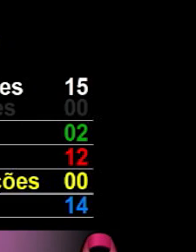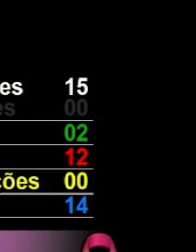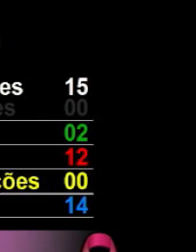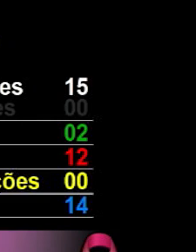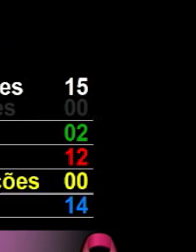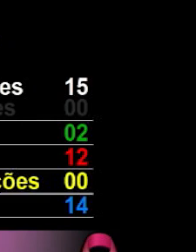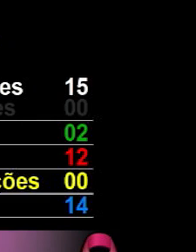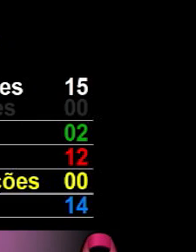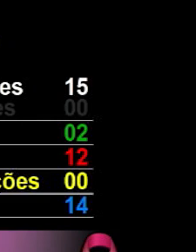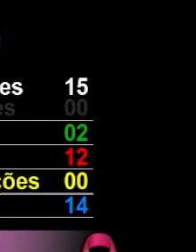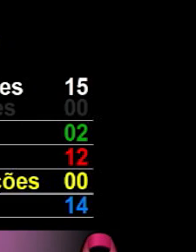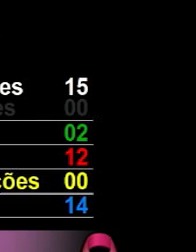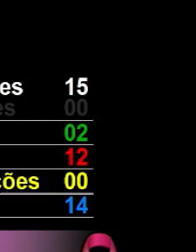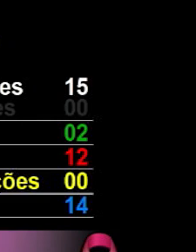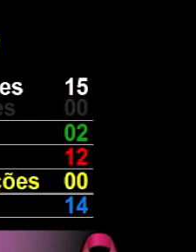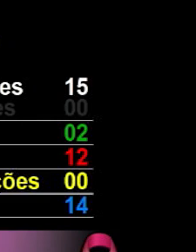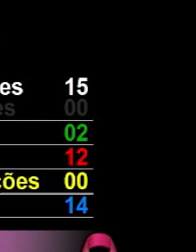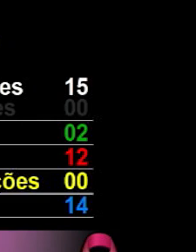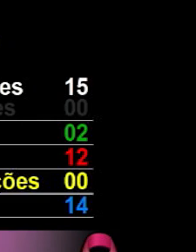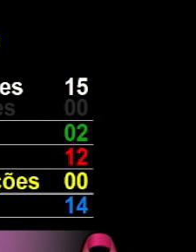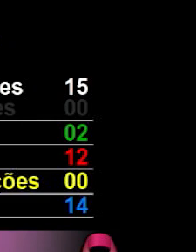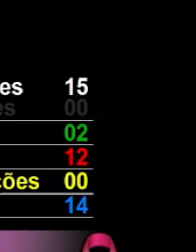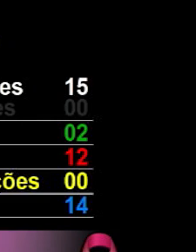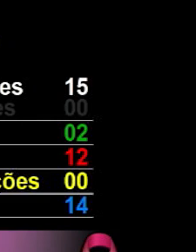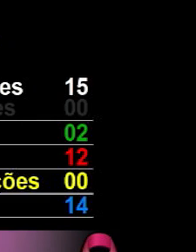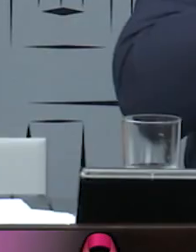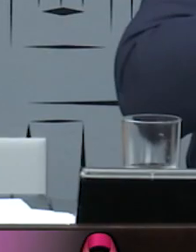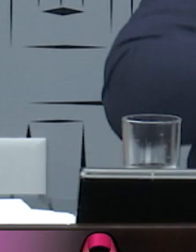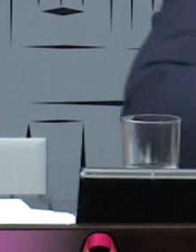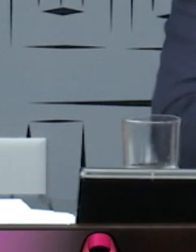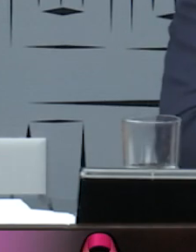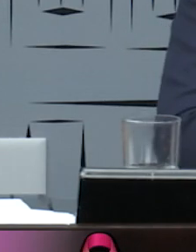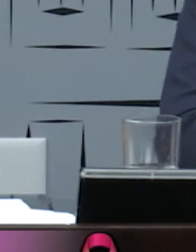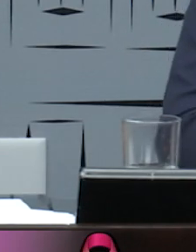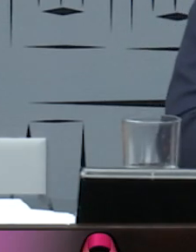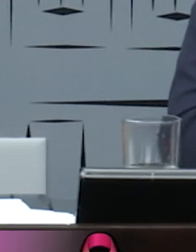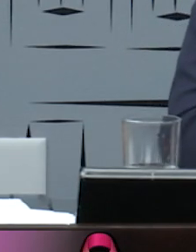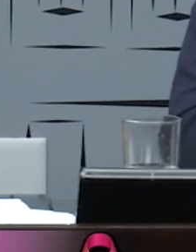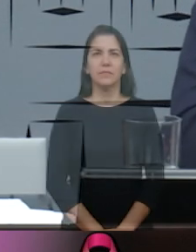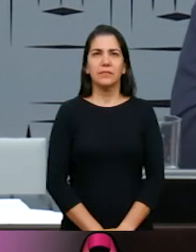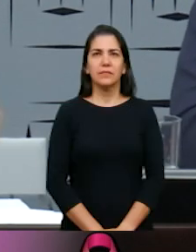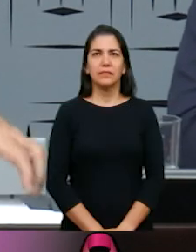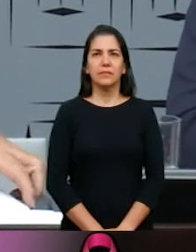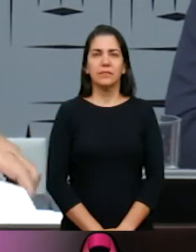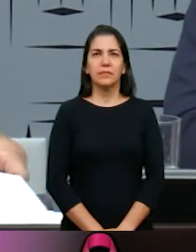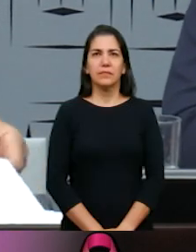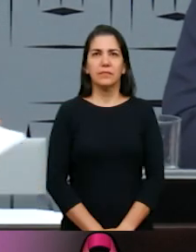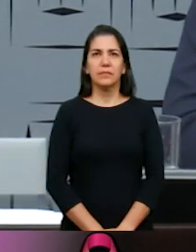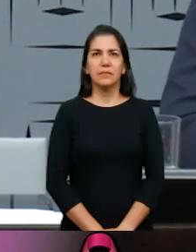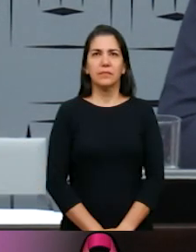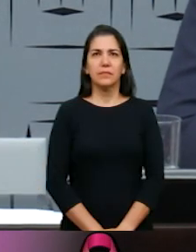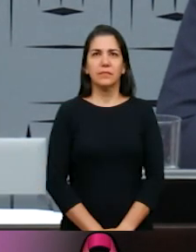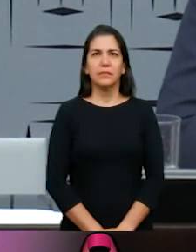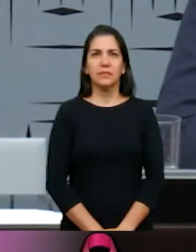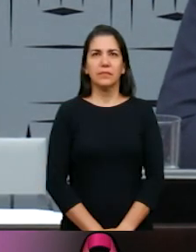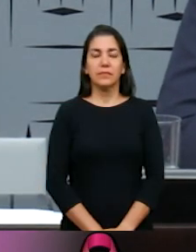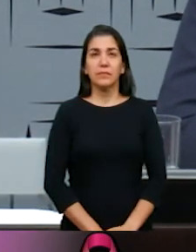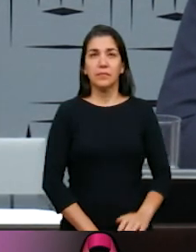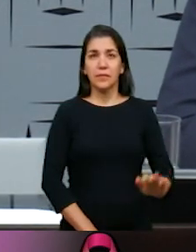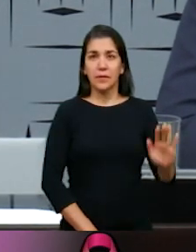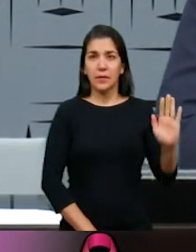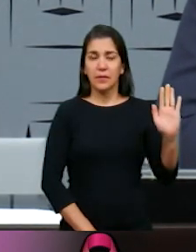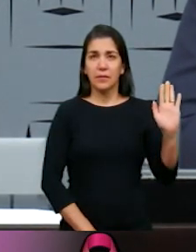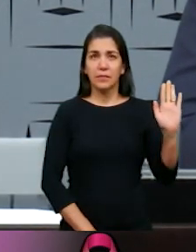O parecer está rejeitado. 12 votos não, 2 sim. Senhor presidente, eu só queria